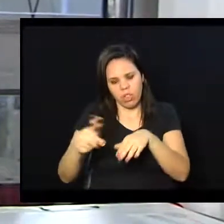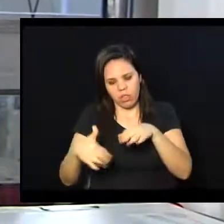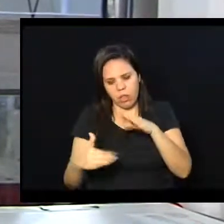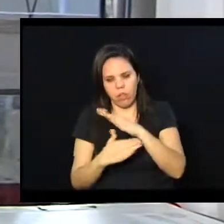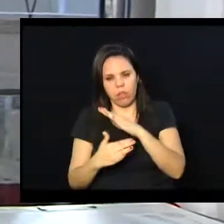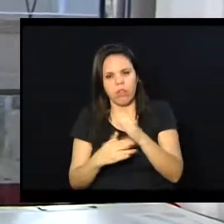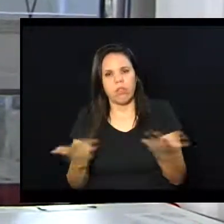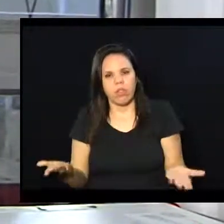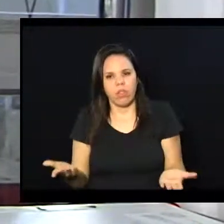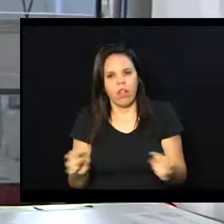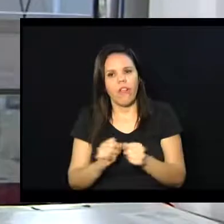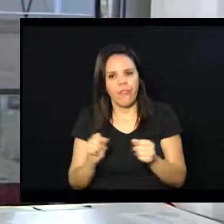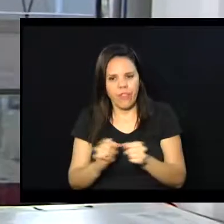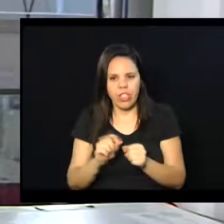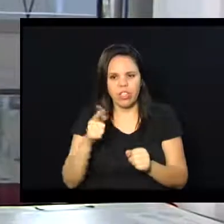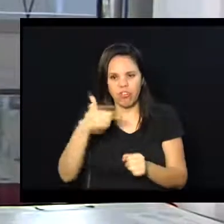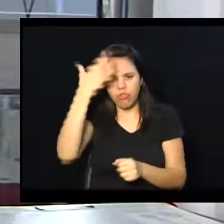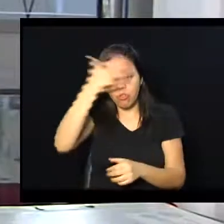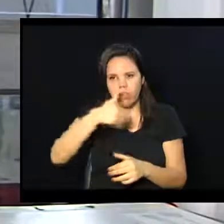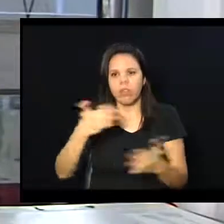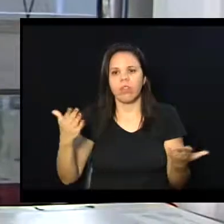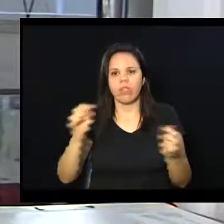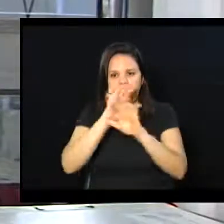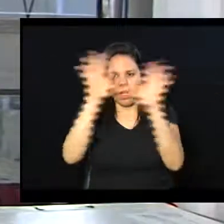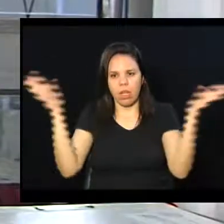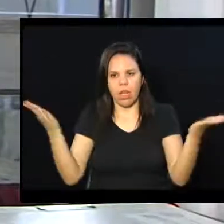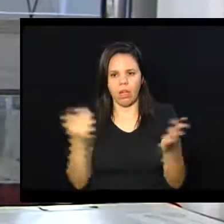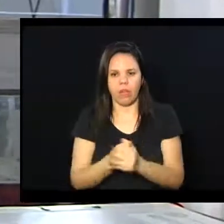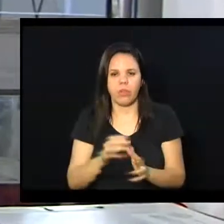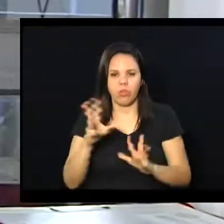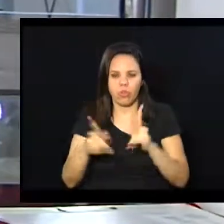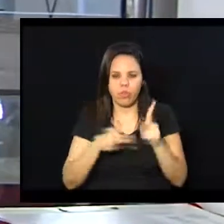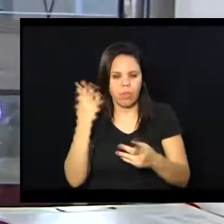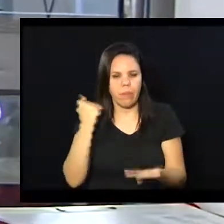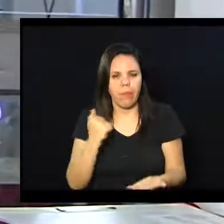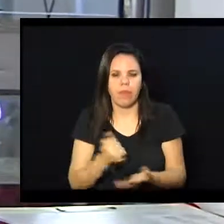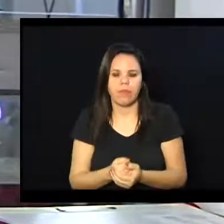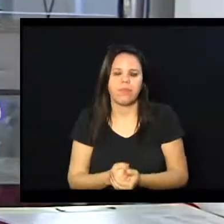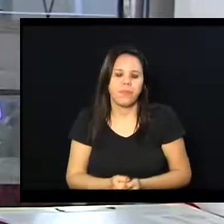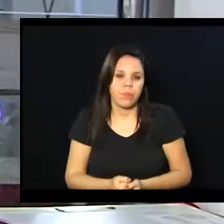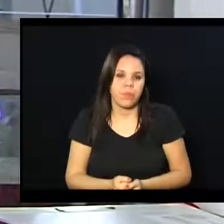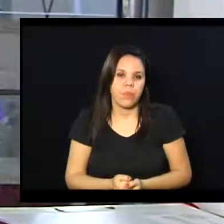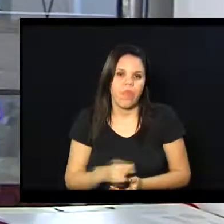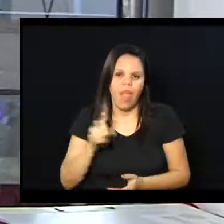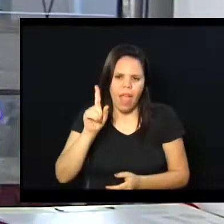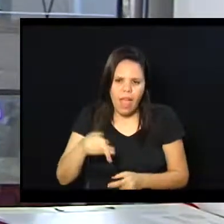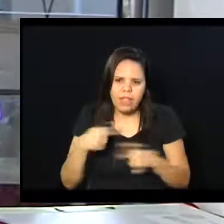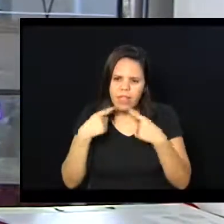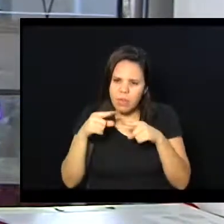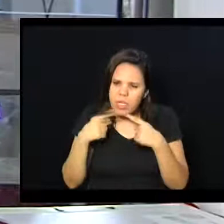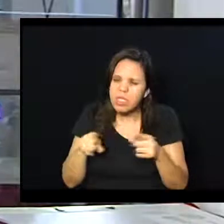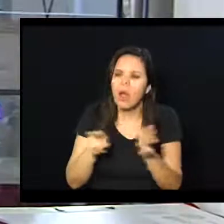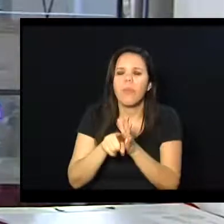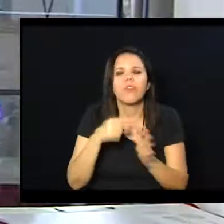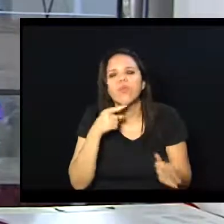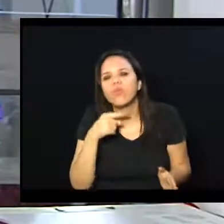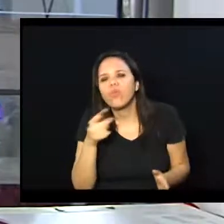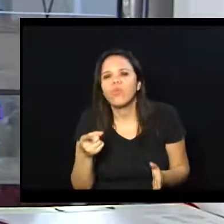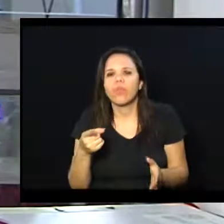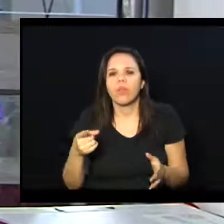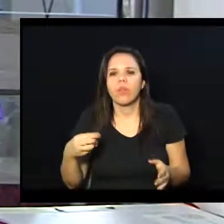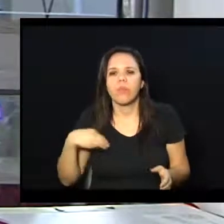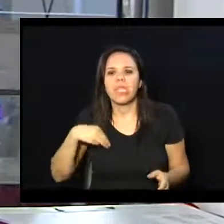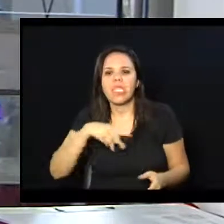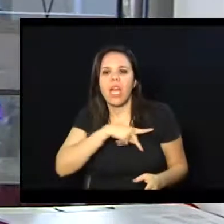ele seja feito de modo transparente. Então, esses questionamentos nós levamos ao Ministério Público. O Ministério Público